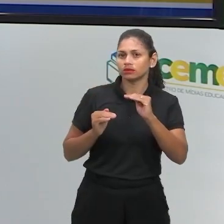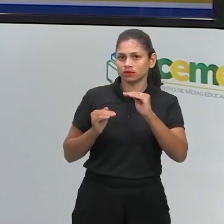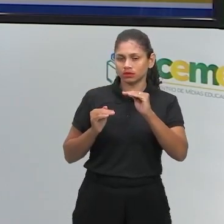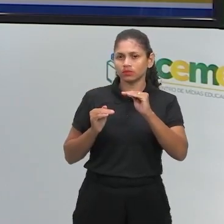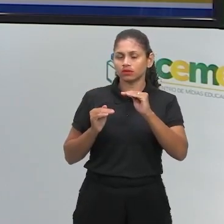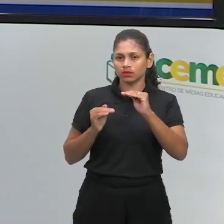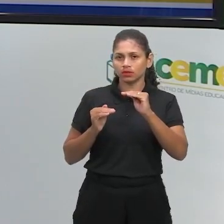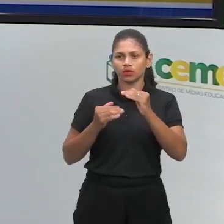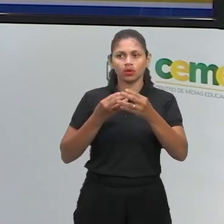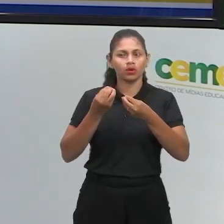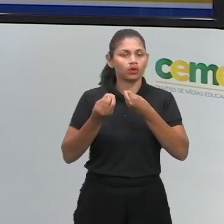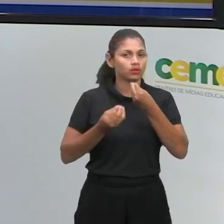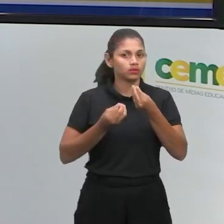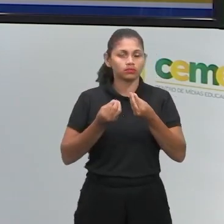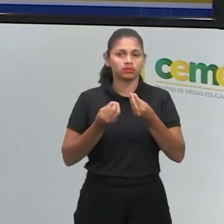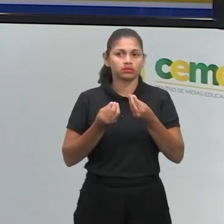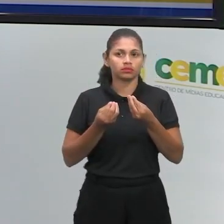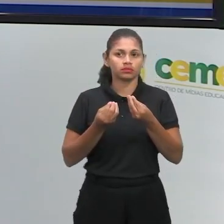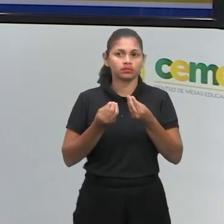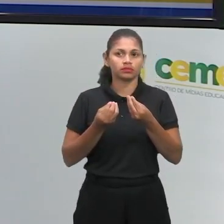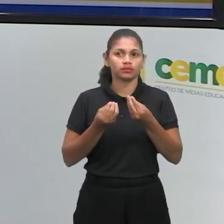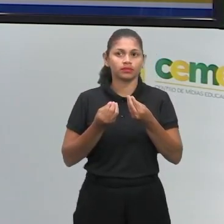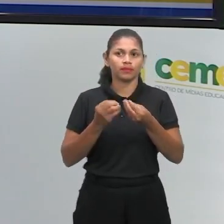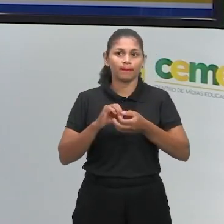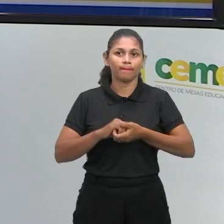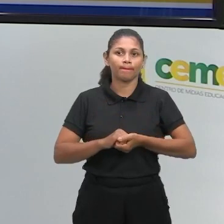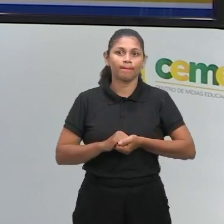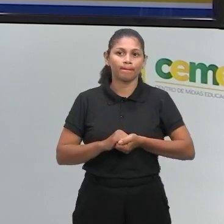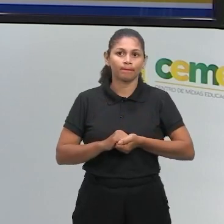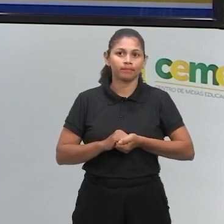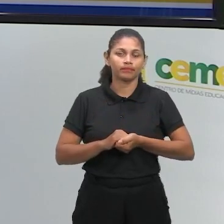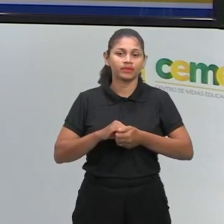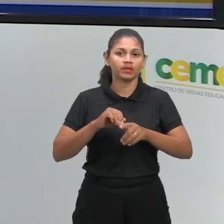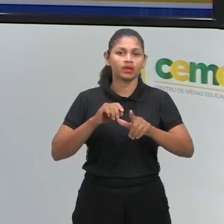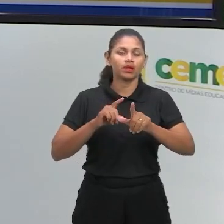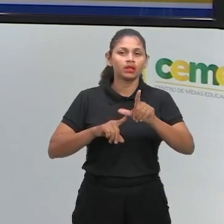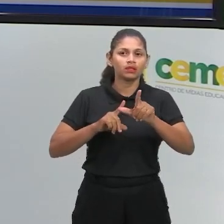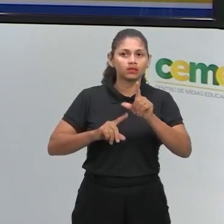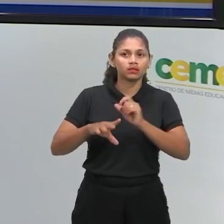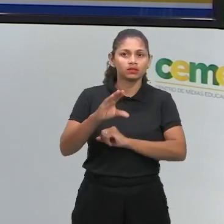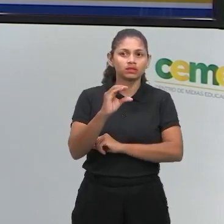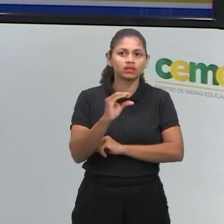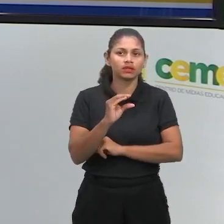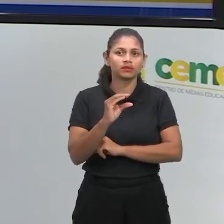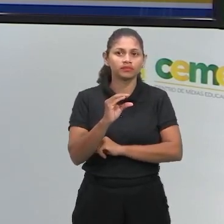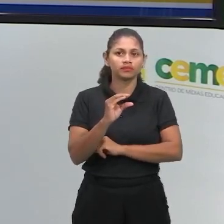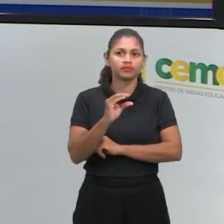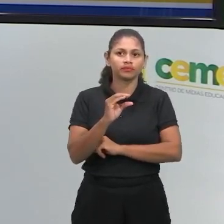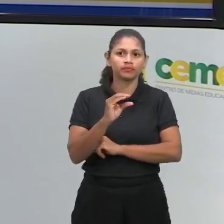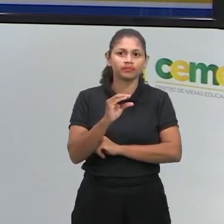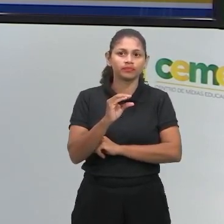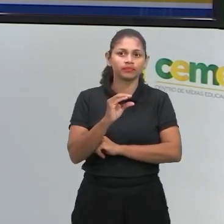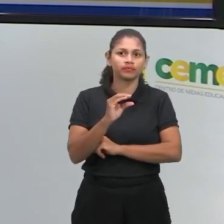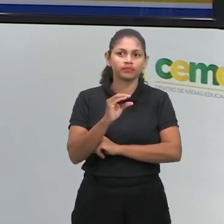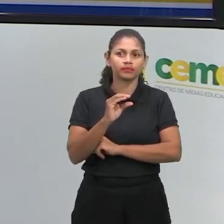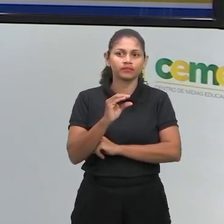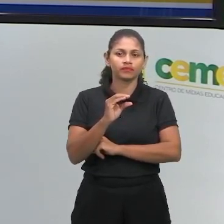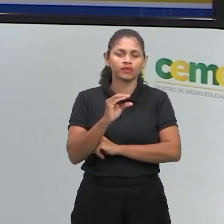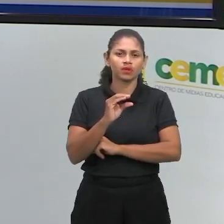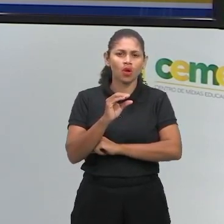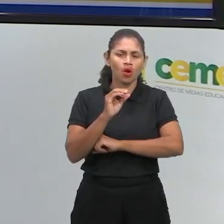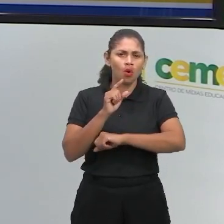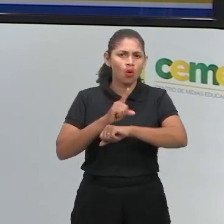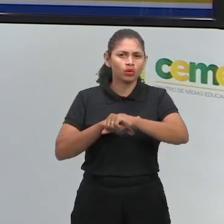em velocidades baixas? Também não, já elimina isso, tá? Letra C, passou maior tempo na velocidade 6? Não, ela passou maior